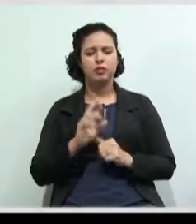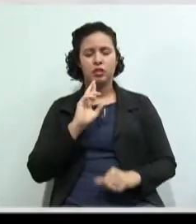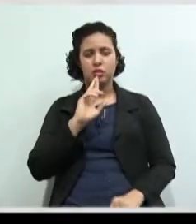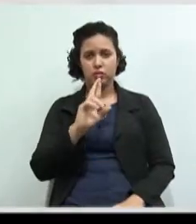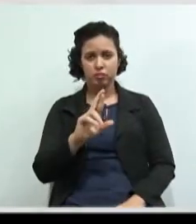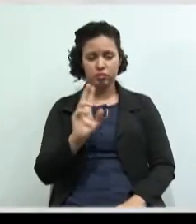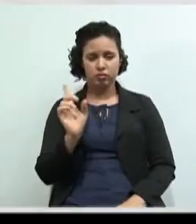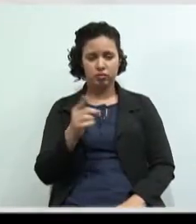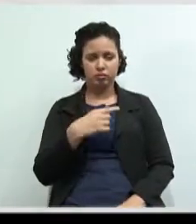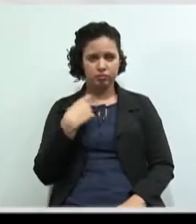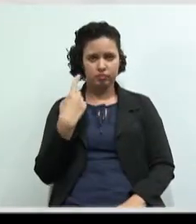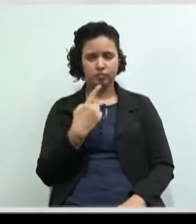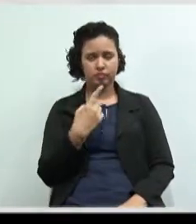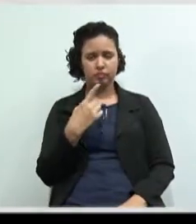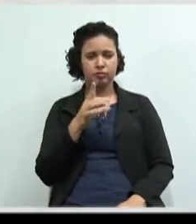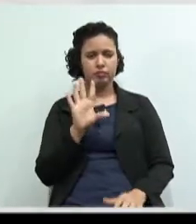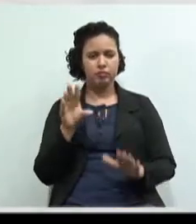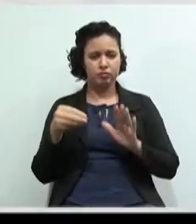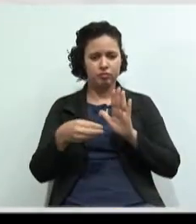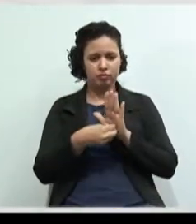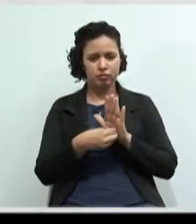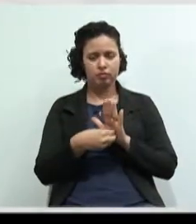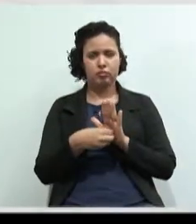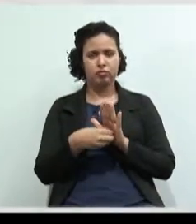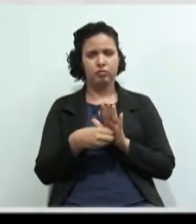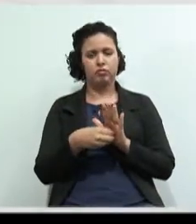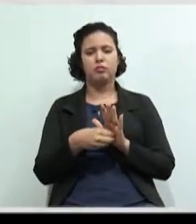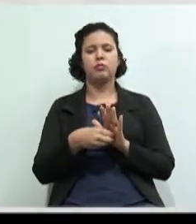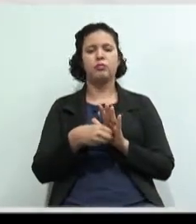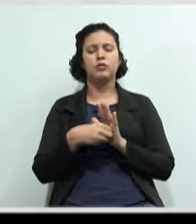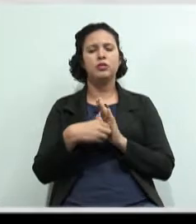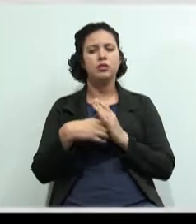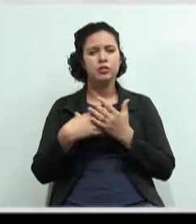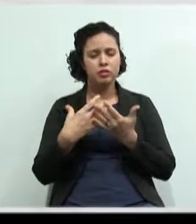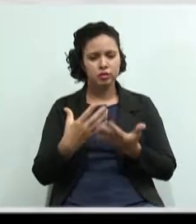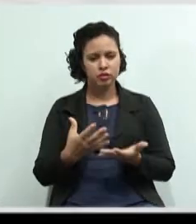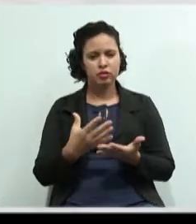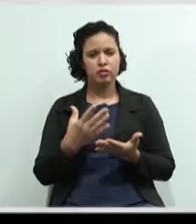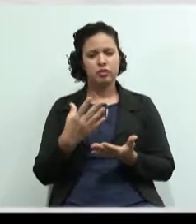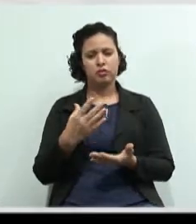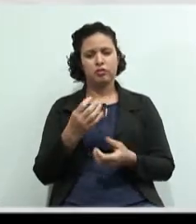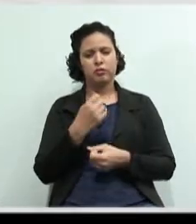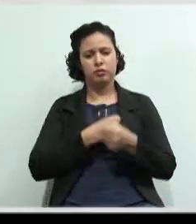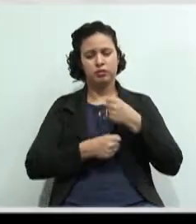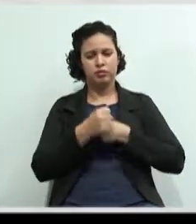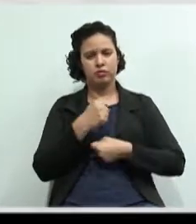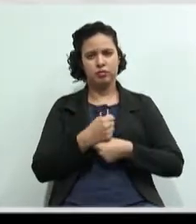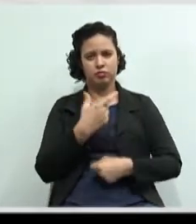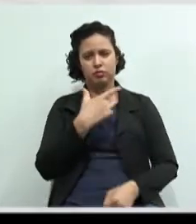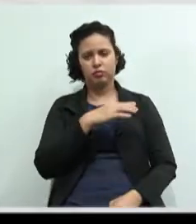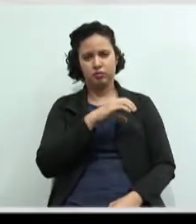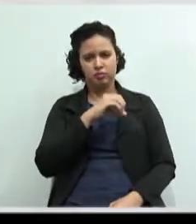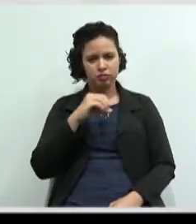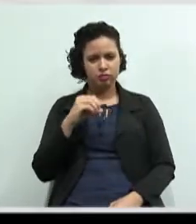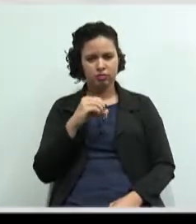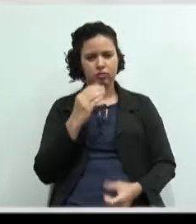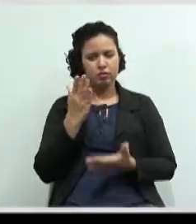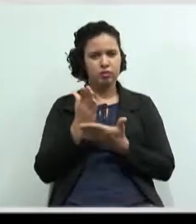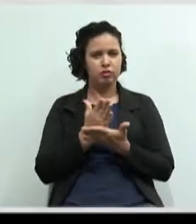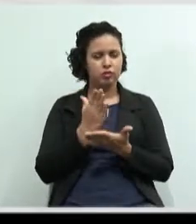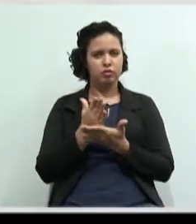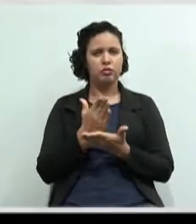nós colocamos aí. O autor Cury, na verdade, lá no ano 2000, seu livro, ele disse o seguinte,